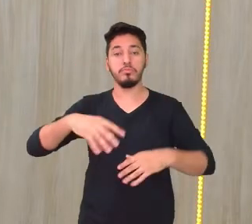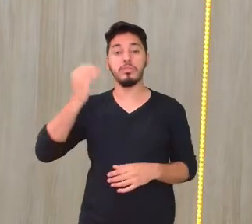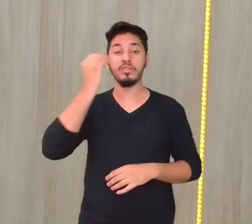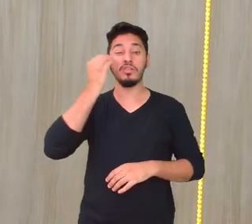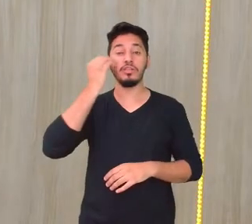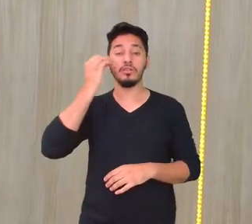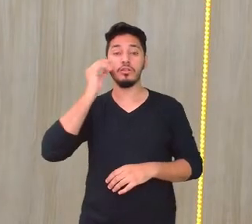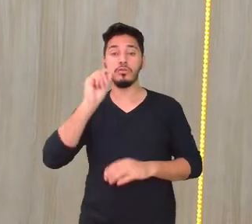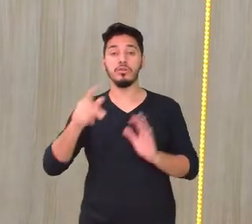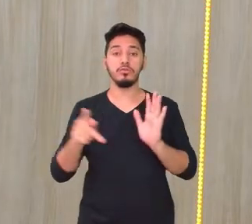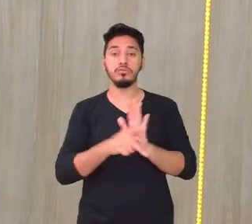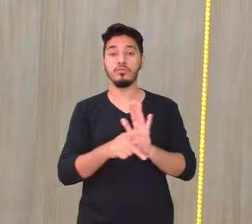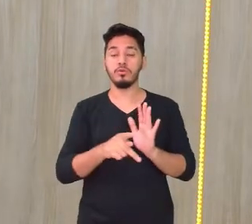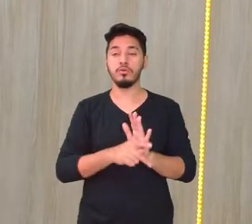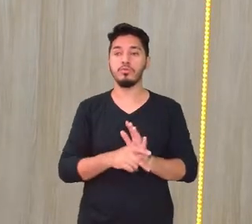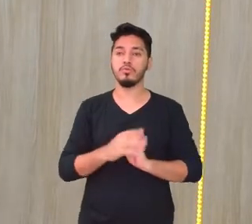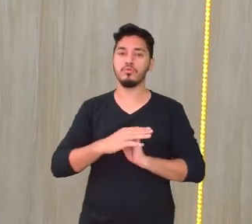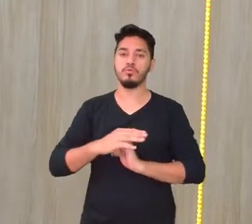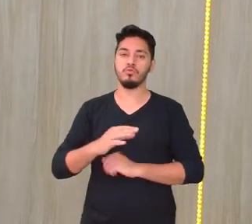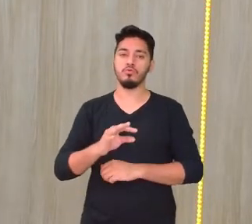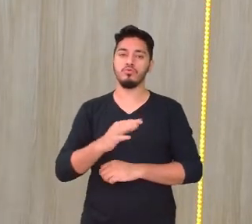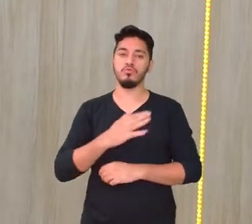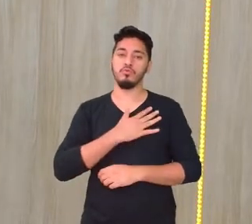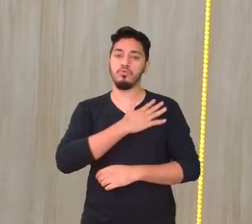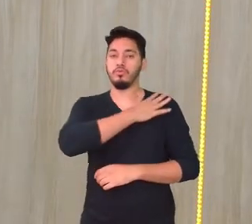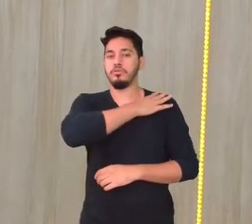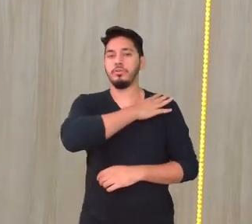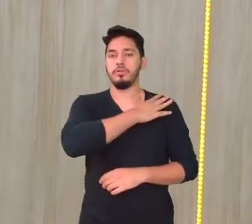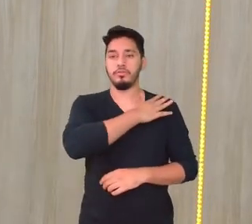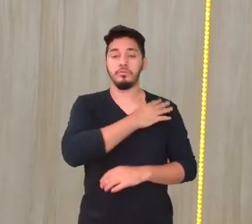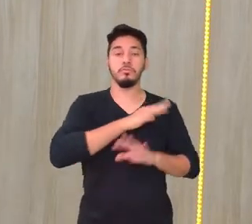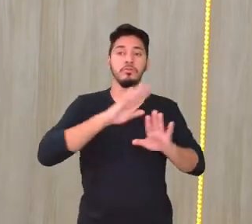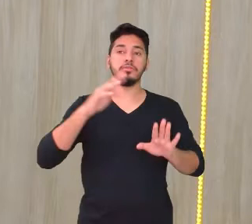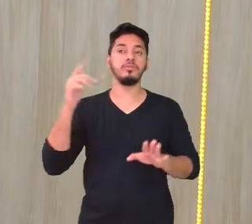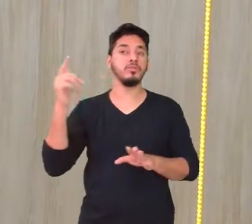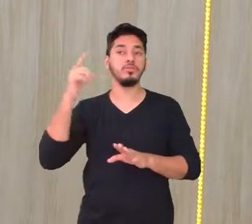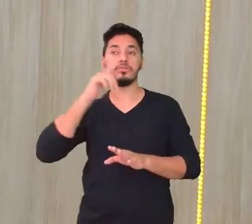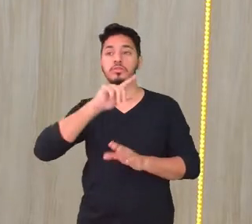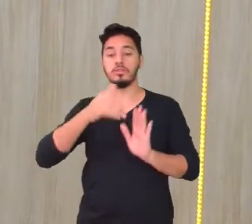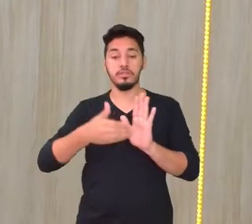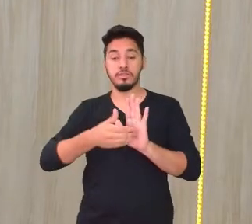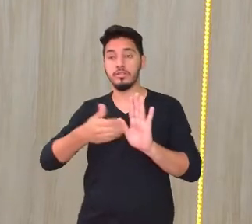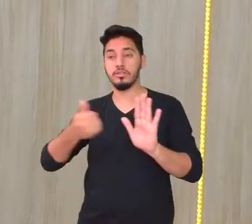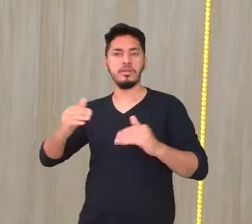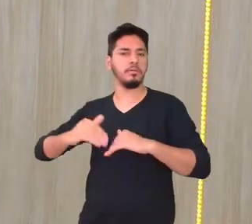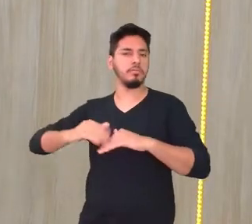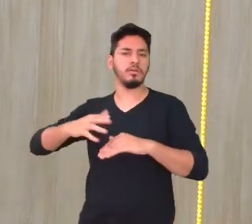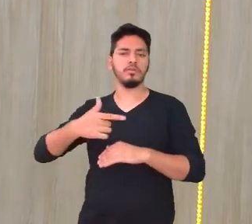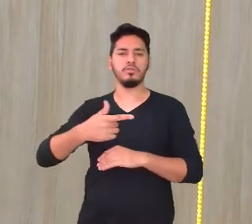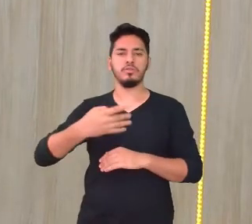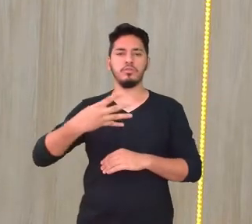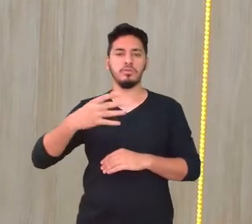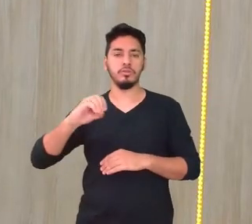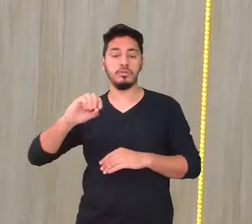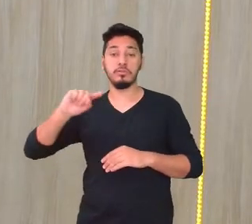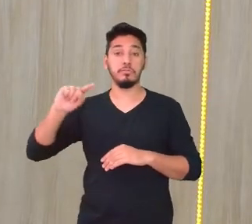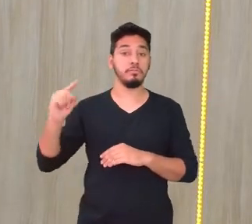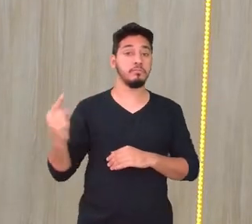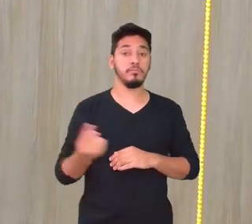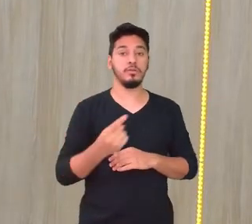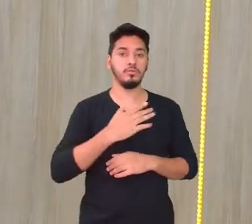os soldados aliados, né? Mas eles conseguem retirar do território mais de 240